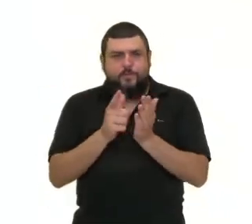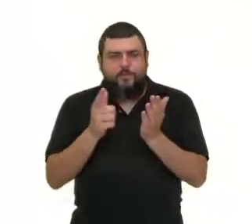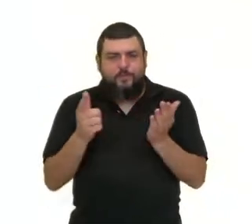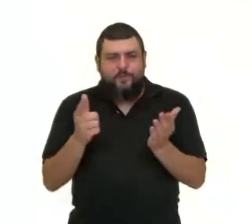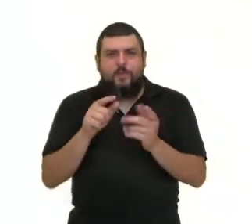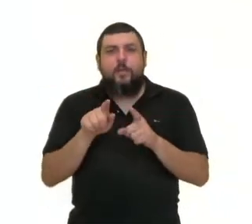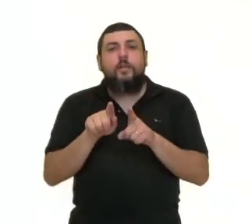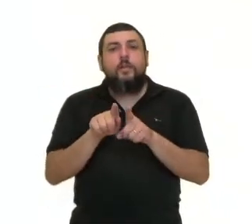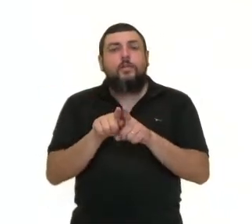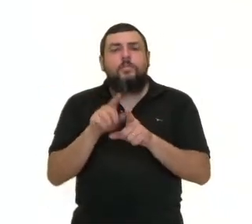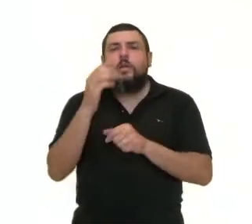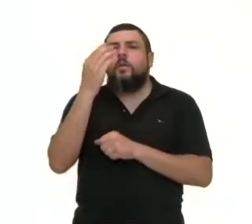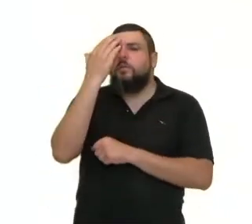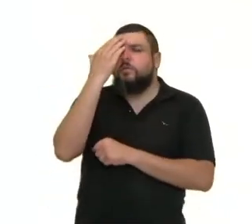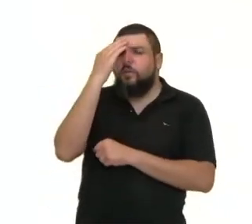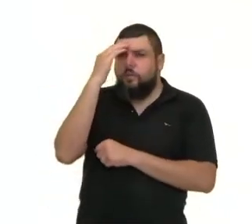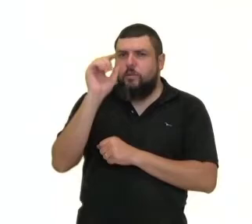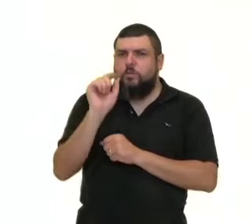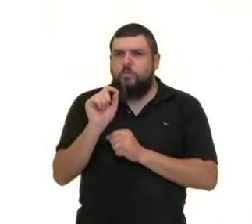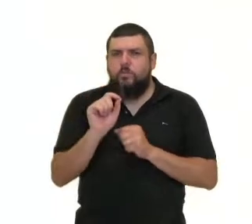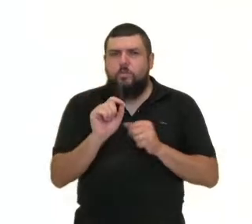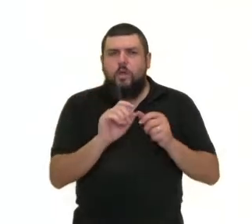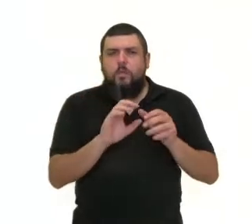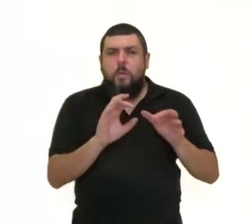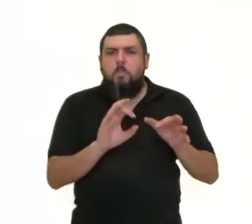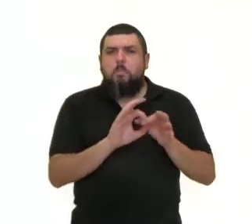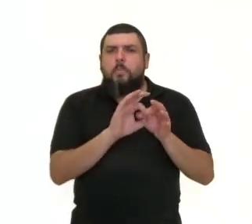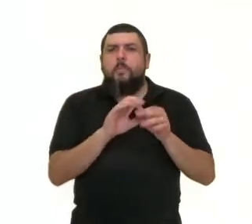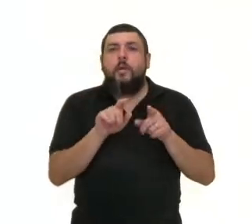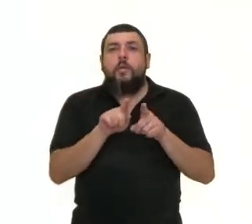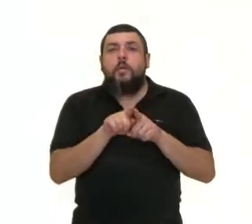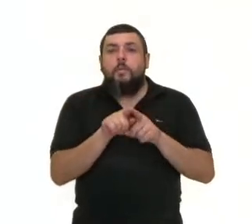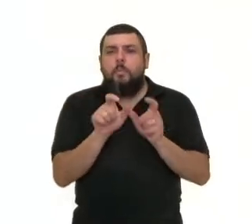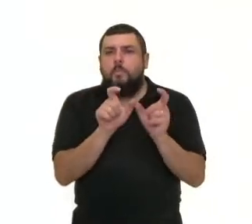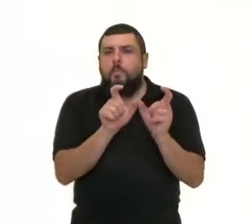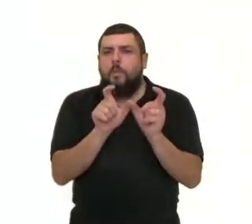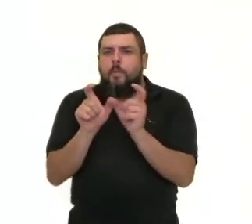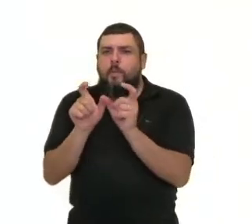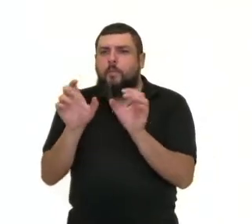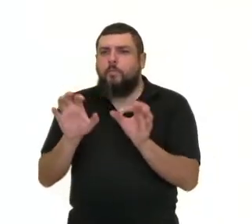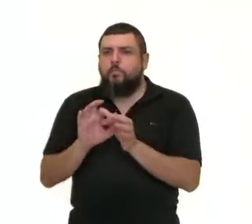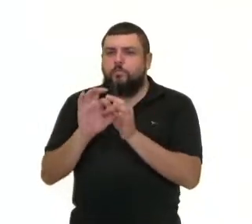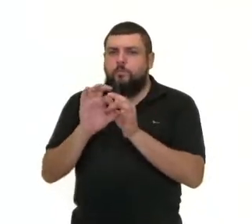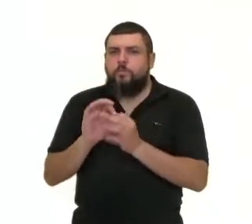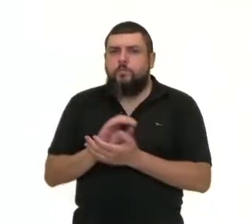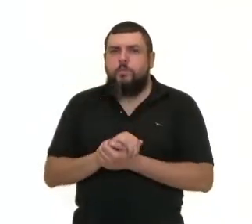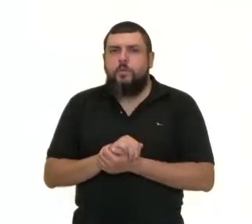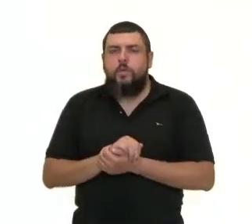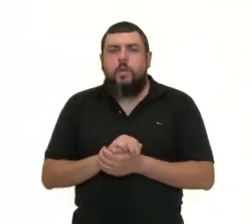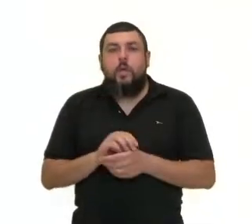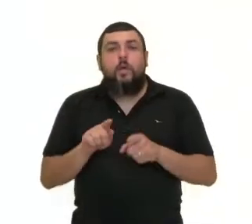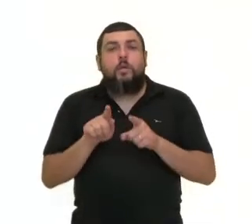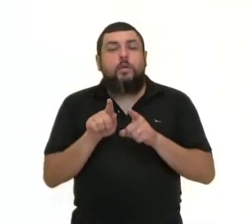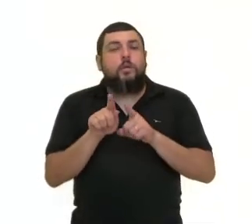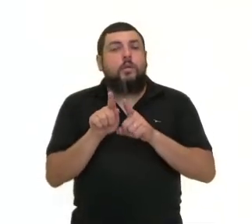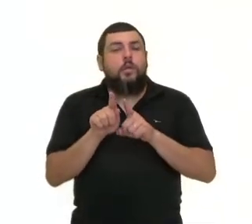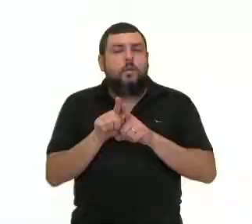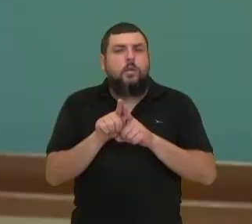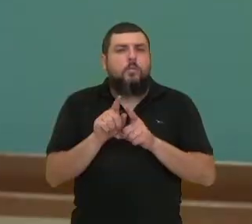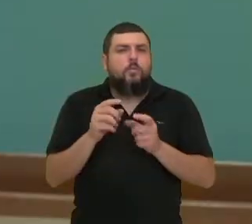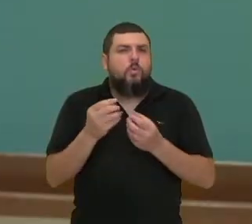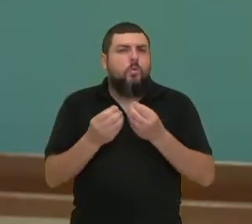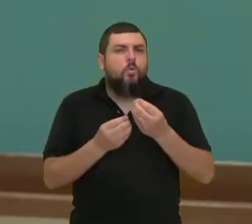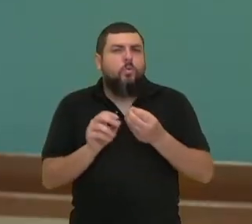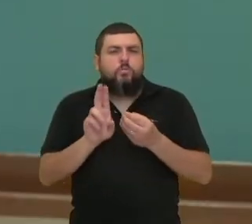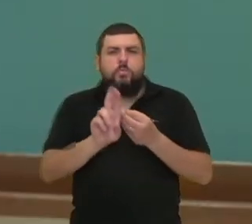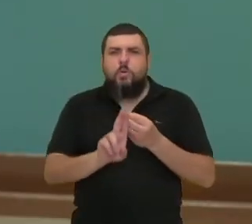o que são conjunções e locuções conjuntivas, reconhecer o efeito de sentido do uso de